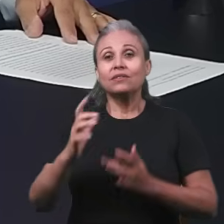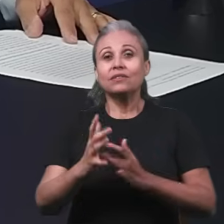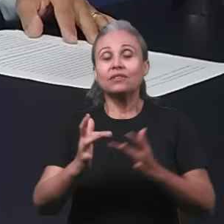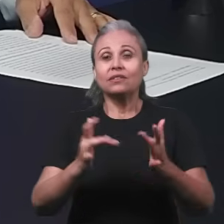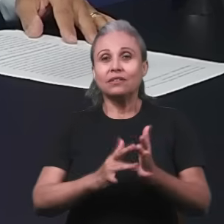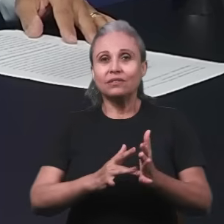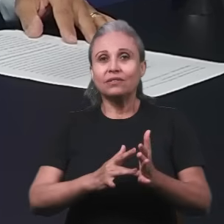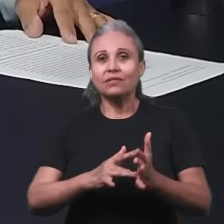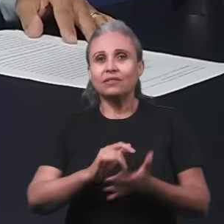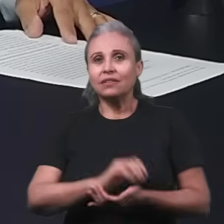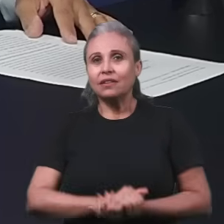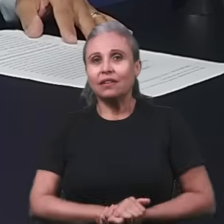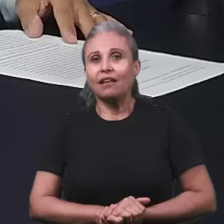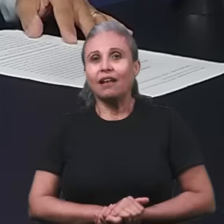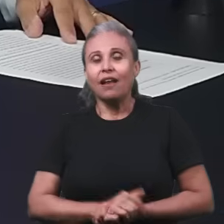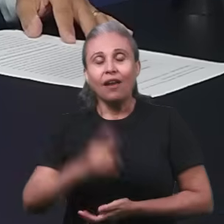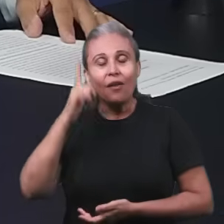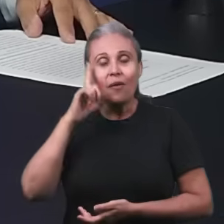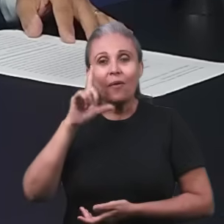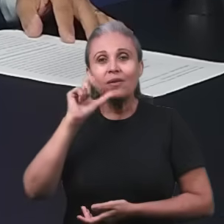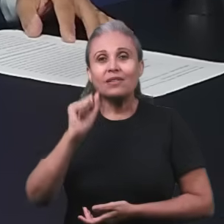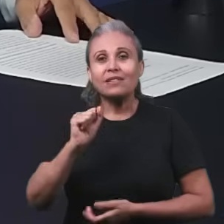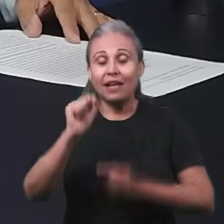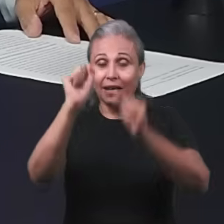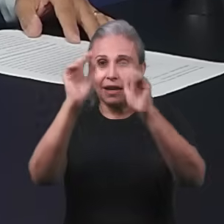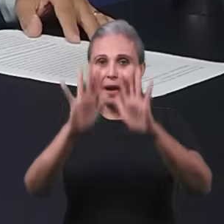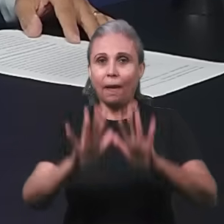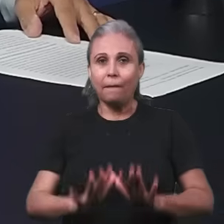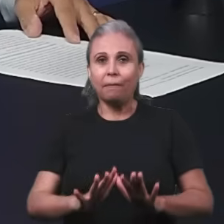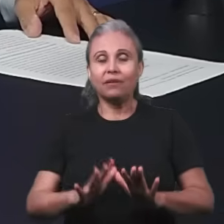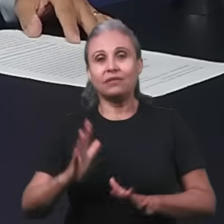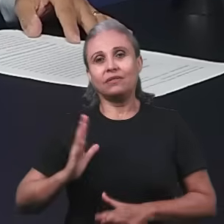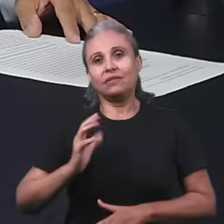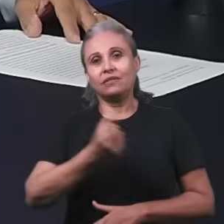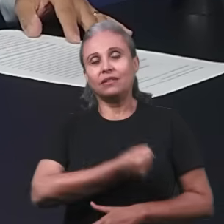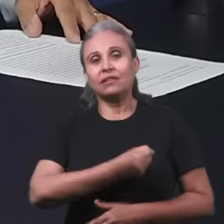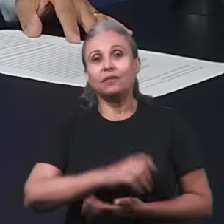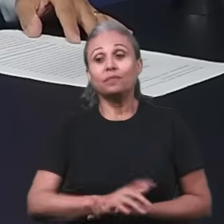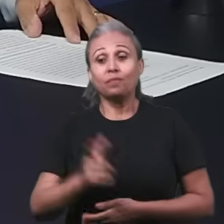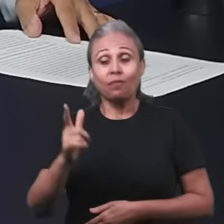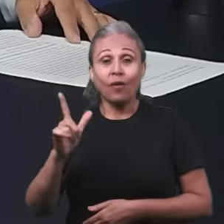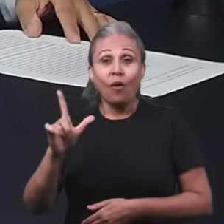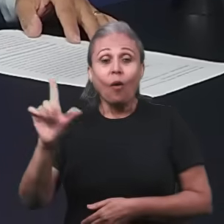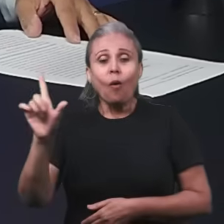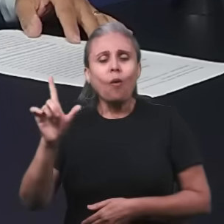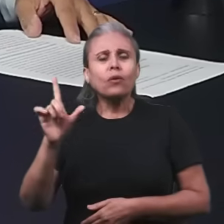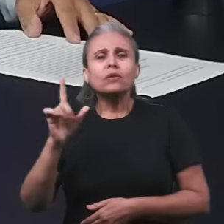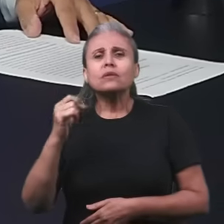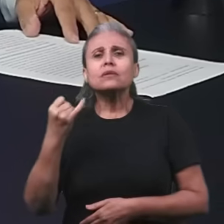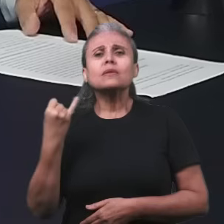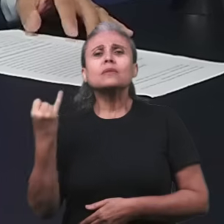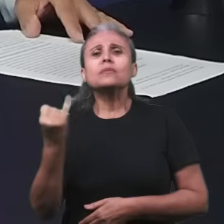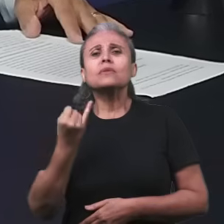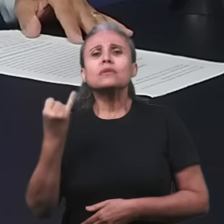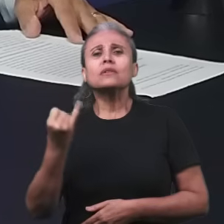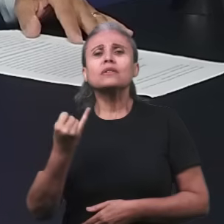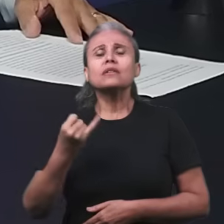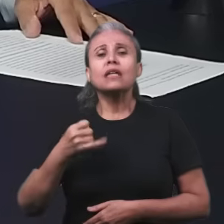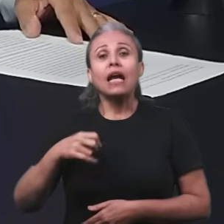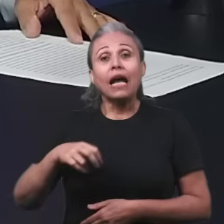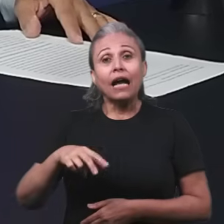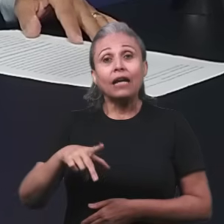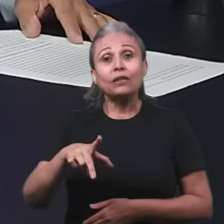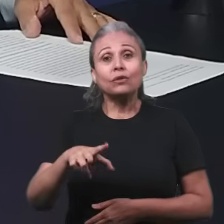ele alcança esse benefício na presença do Senhor. Outra coisa muito interessante, andou e entrou com eles no